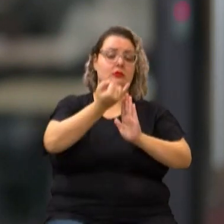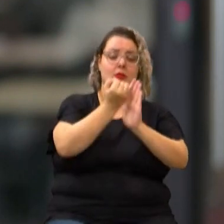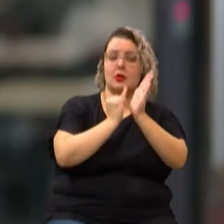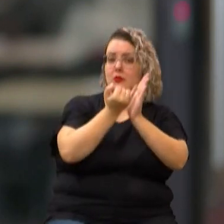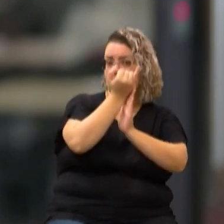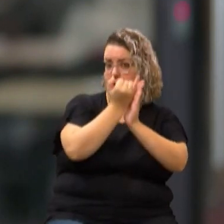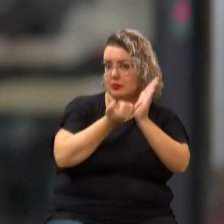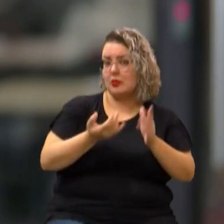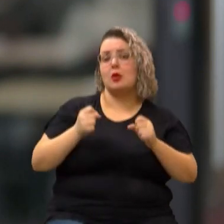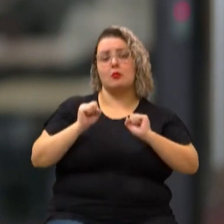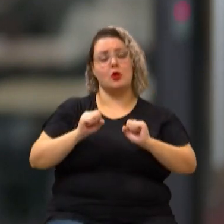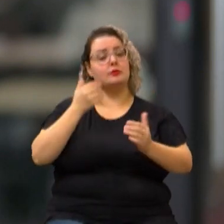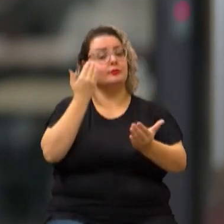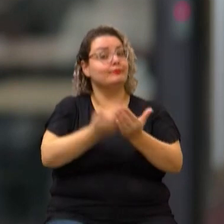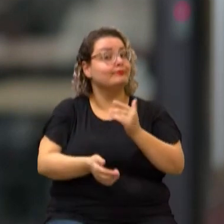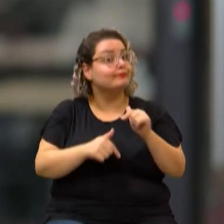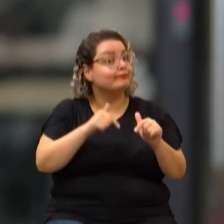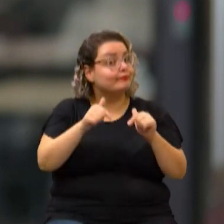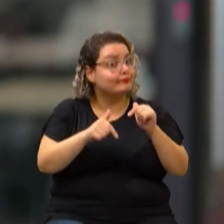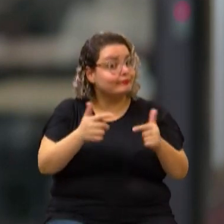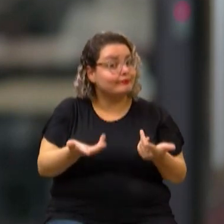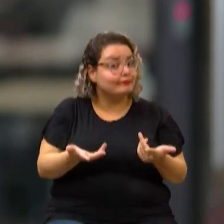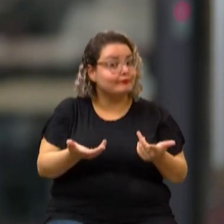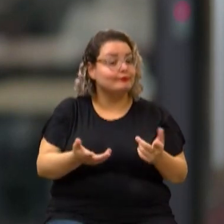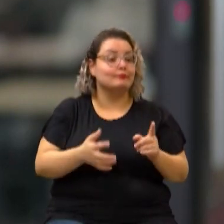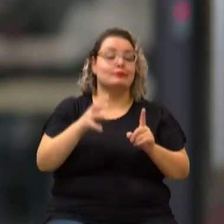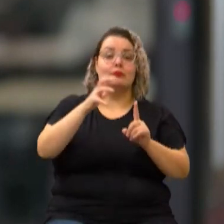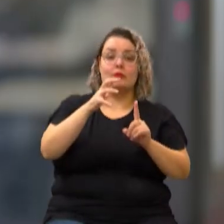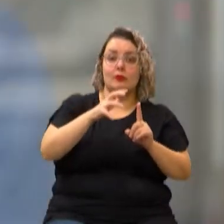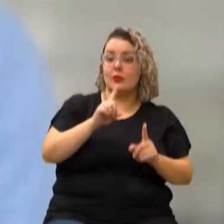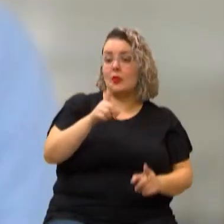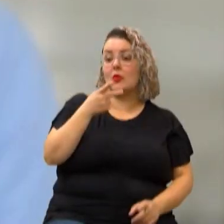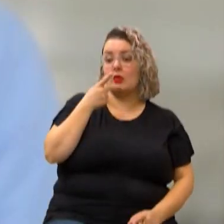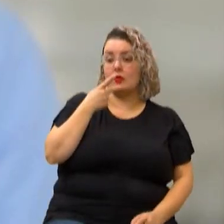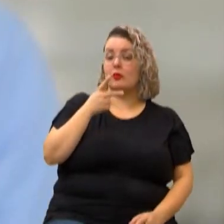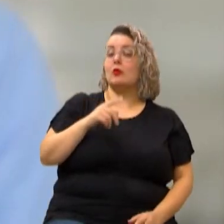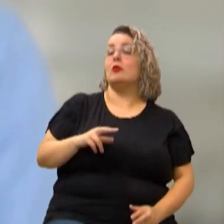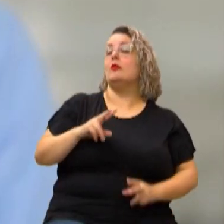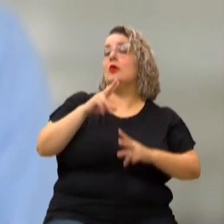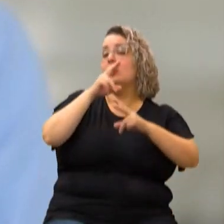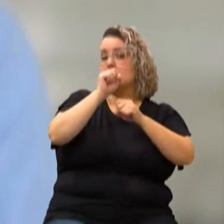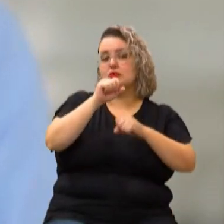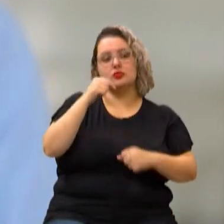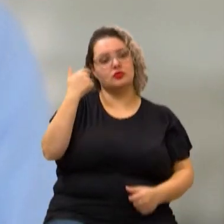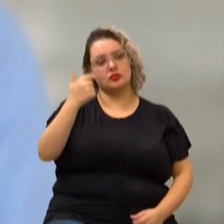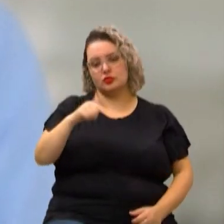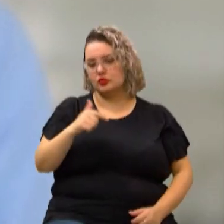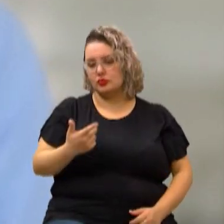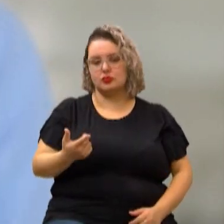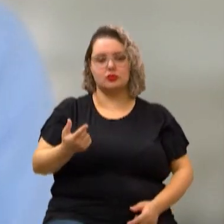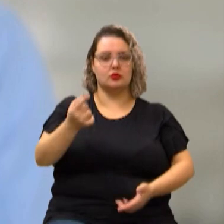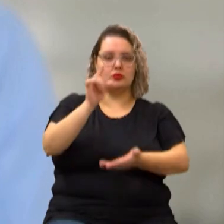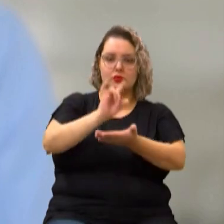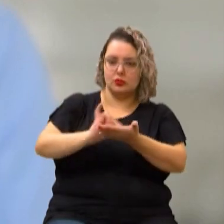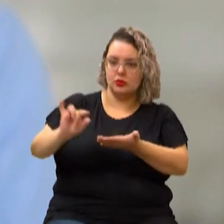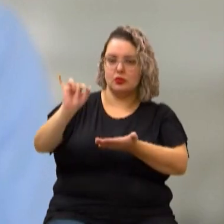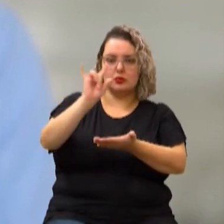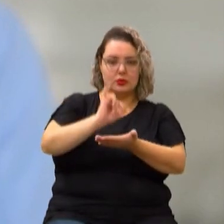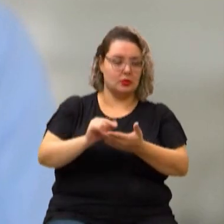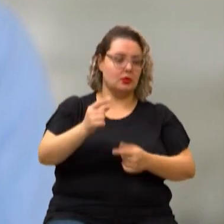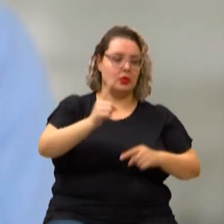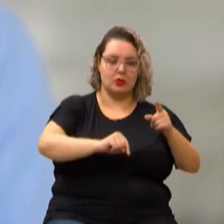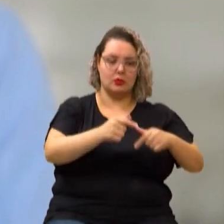né? Não parar, né? Exato. E esse ponto que você comenta, a economia precisa girar. Se eu não